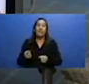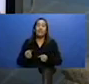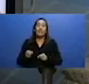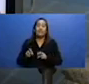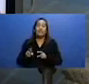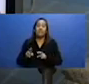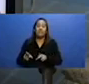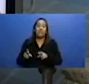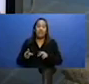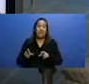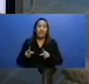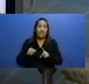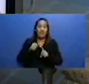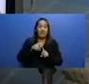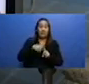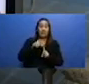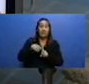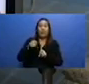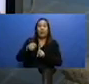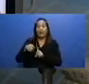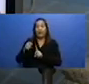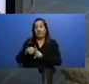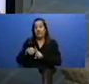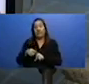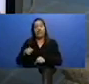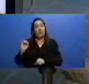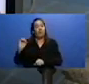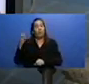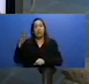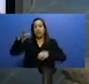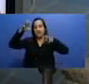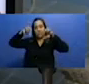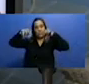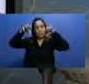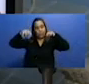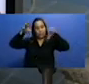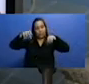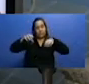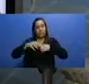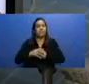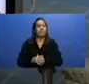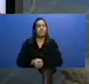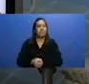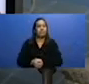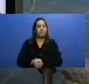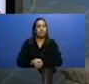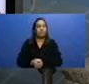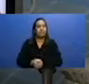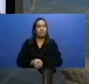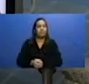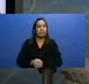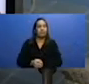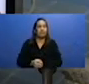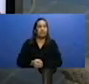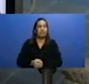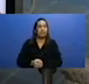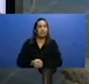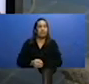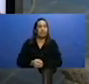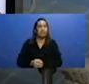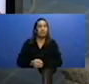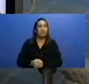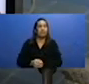de agosto, que é um mês de pouca chuva, a nossa resposta será improvável. Deu para